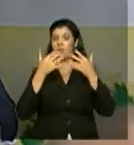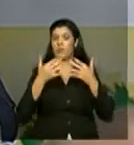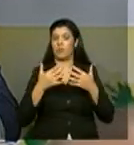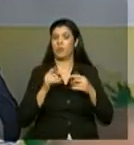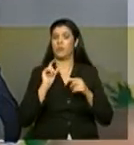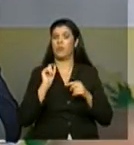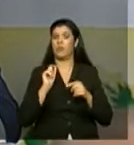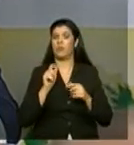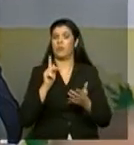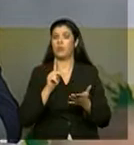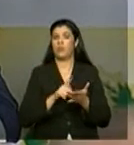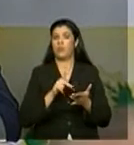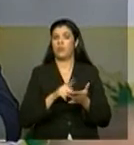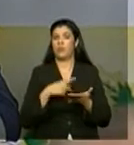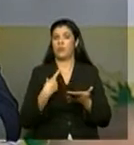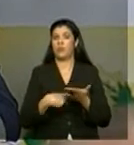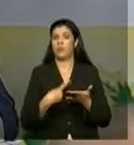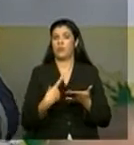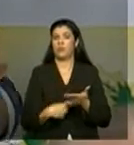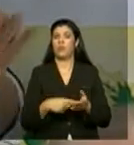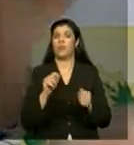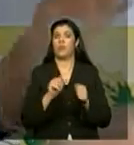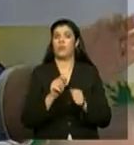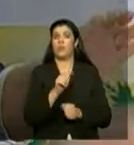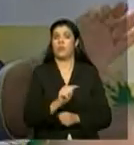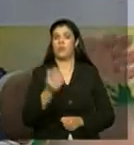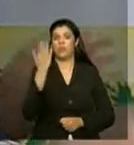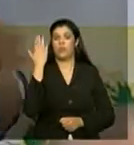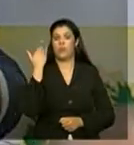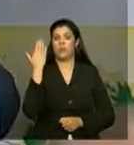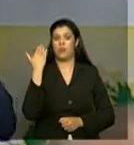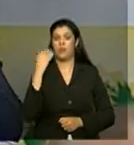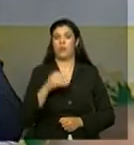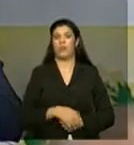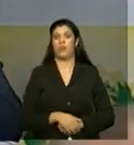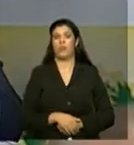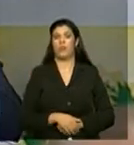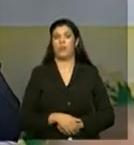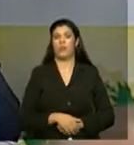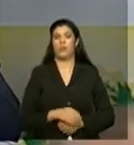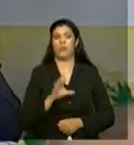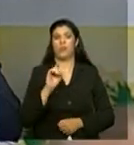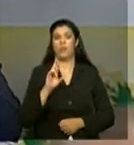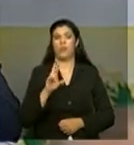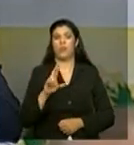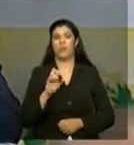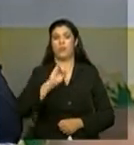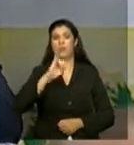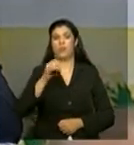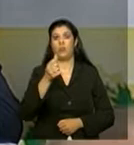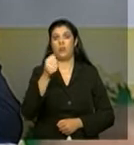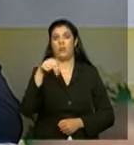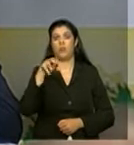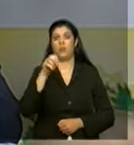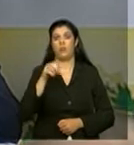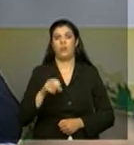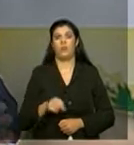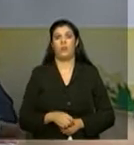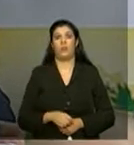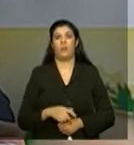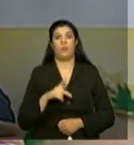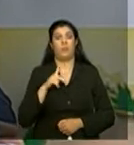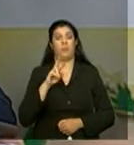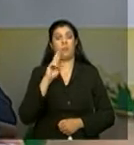o que o acordo feito a semana passada entre o doutor já nomeou nosso procurador geral da república e as